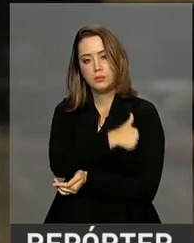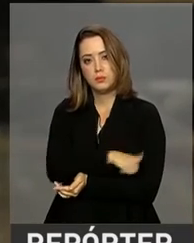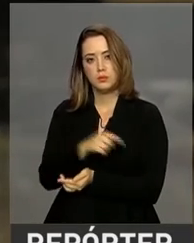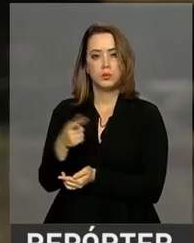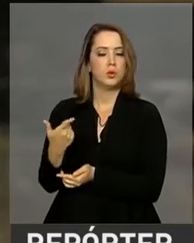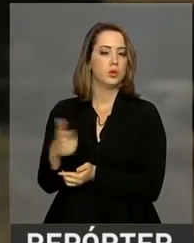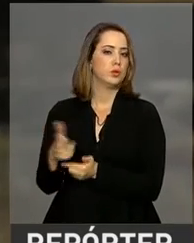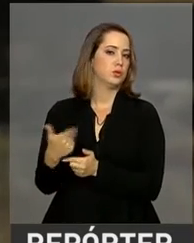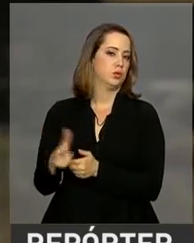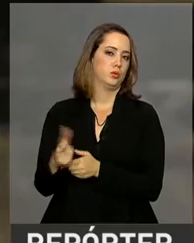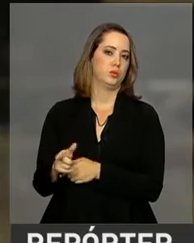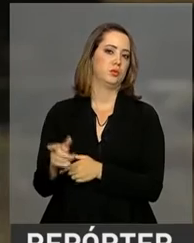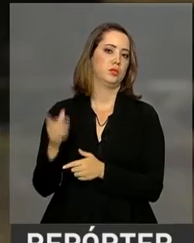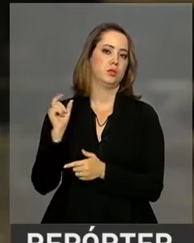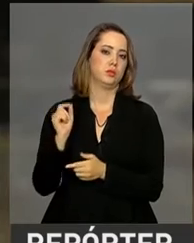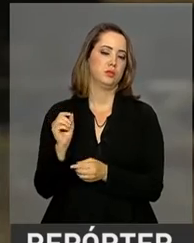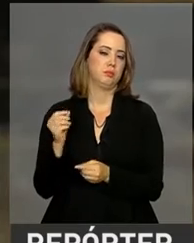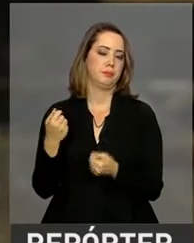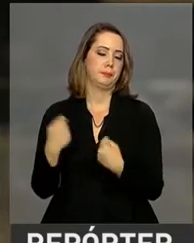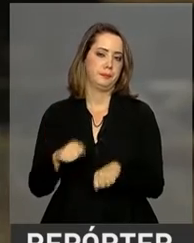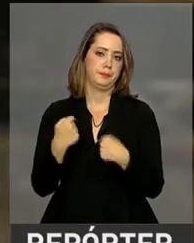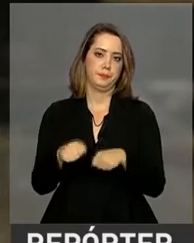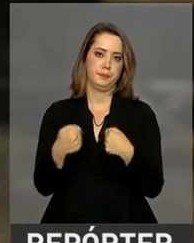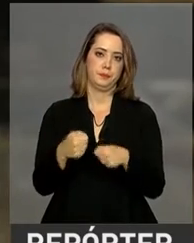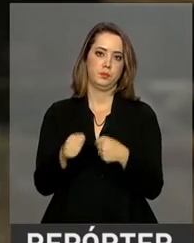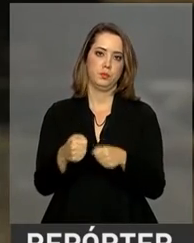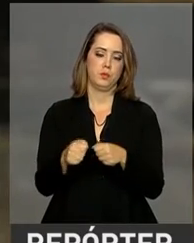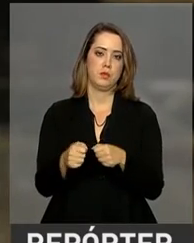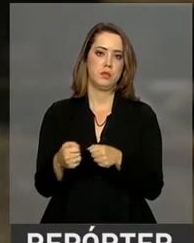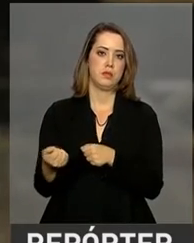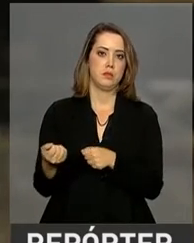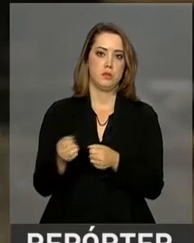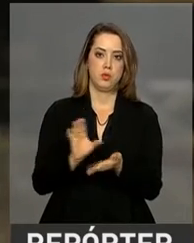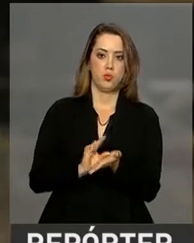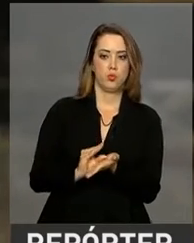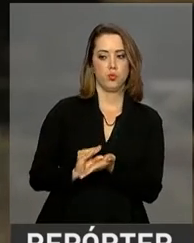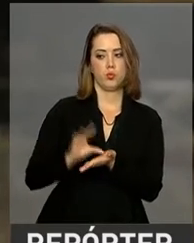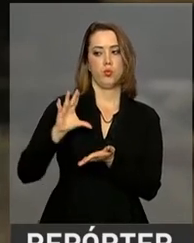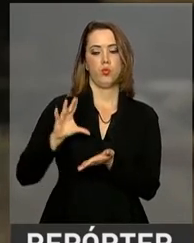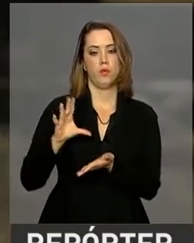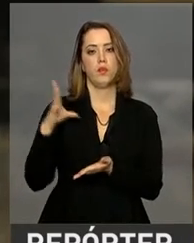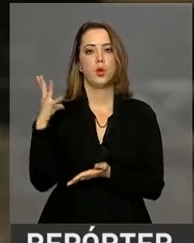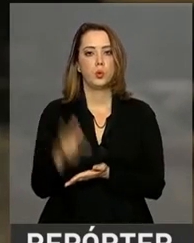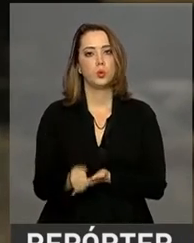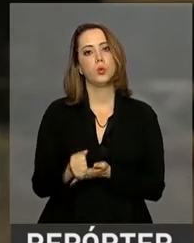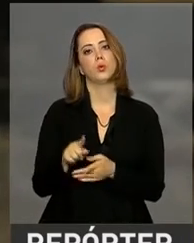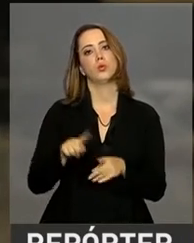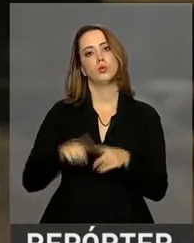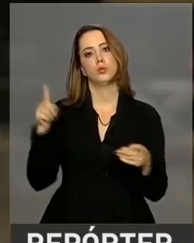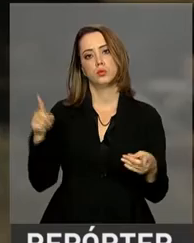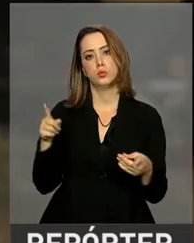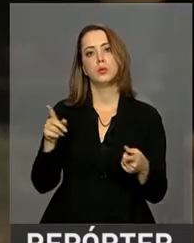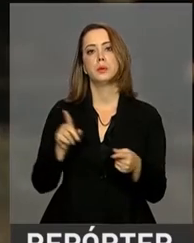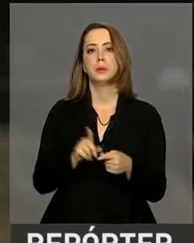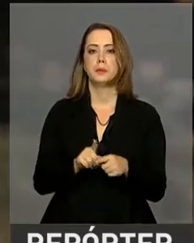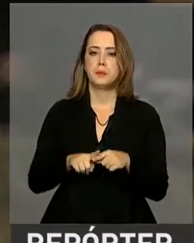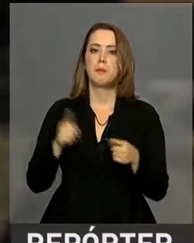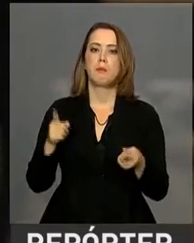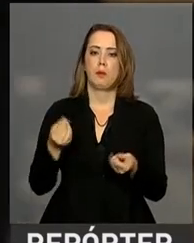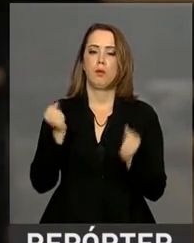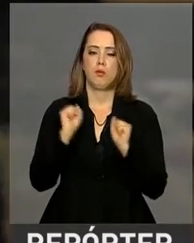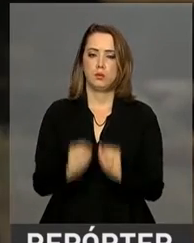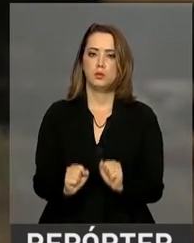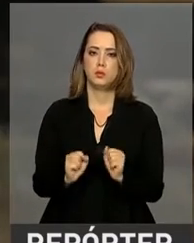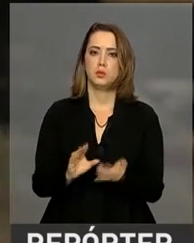não será necessário o número solicitado pelo Rio de Janeiro, o pedido integral do Rio de Janeiro, mas